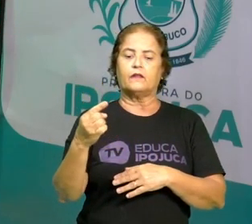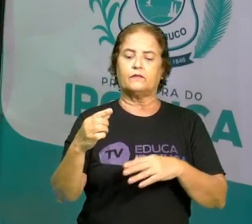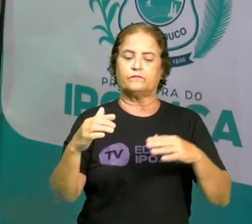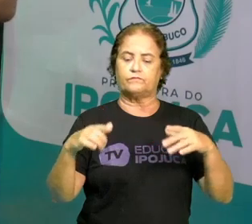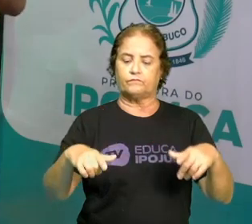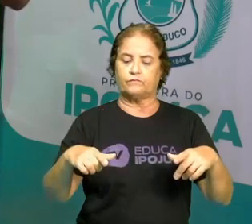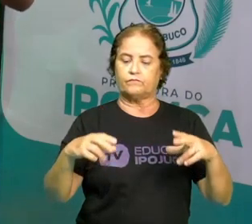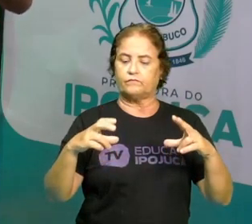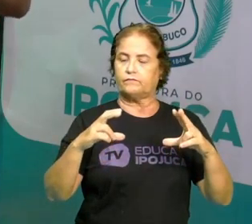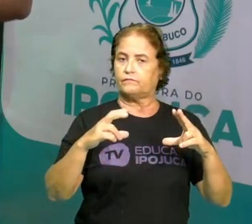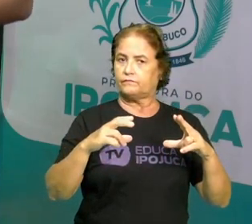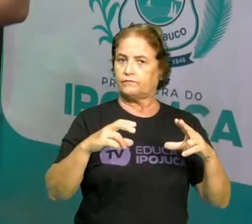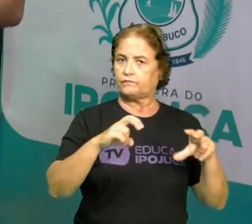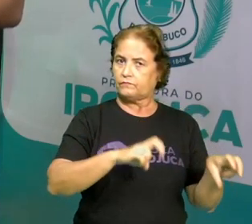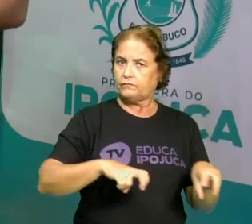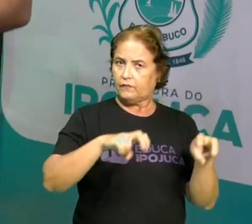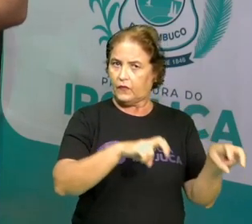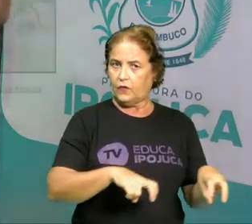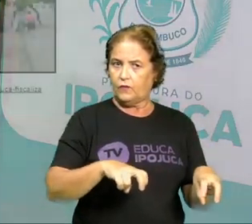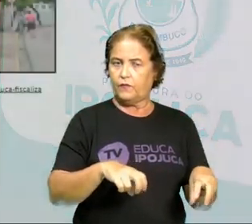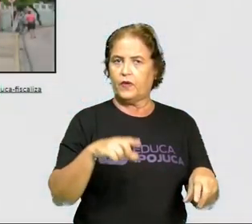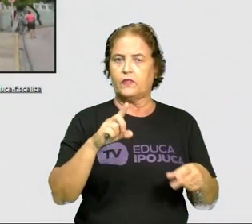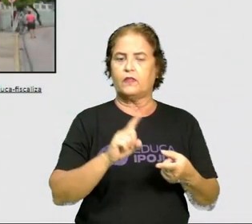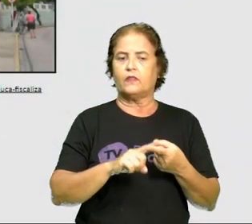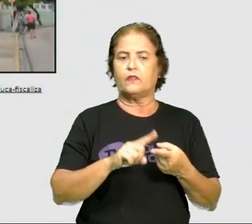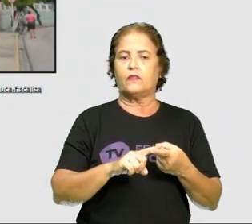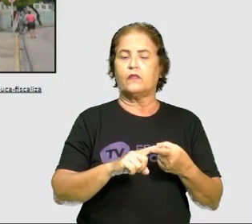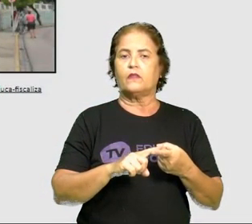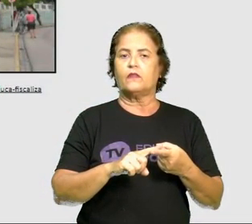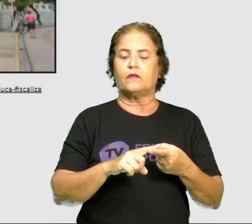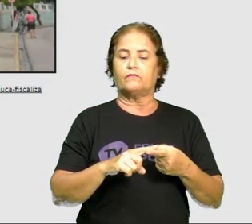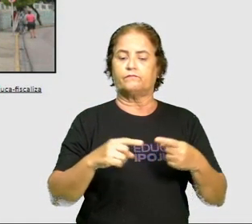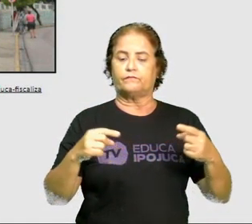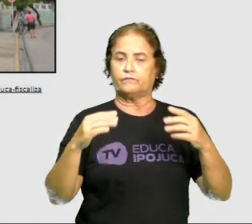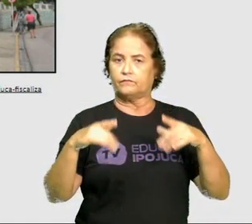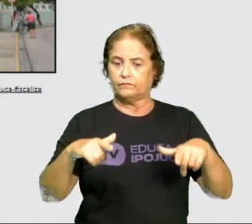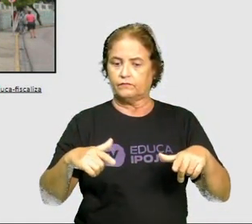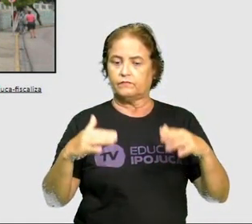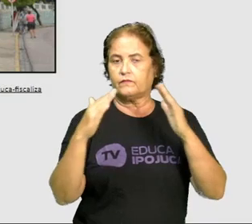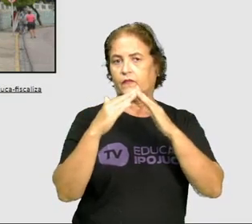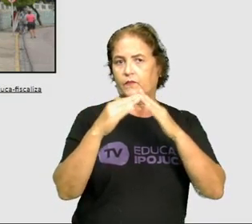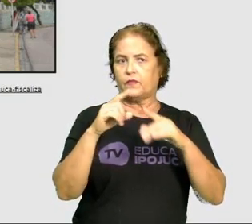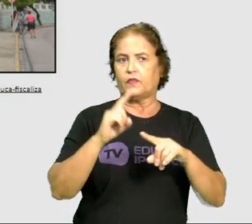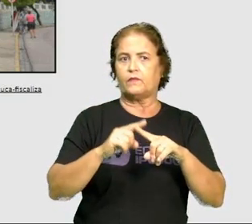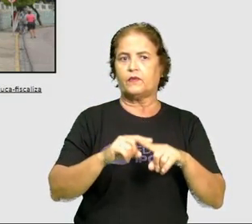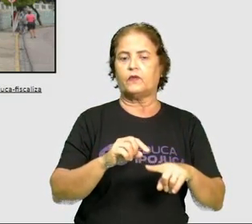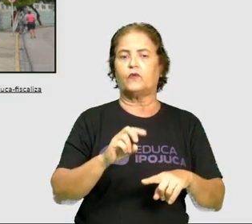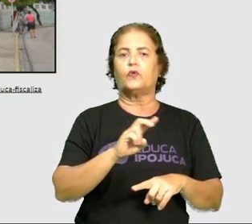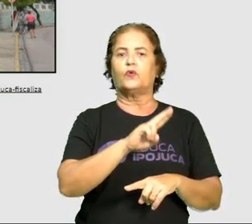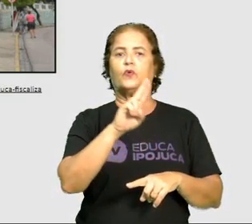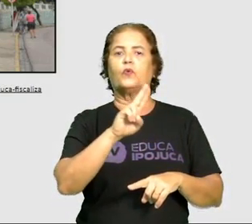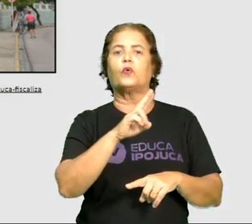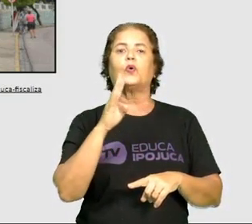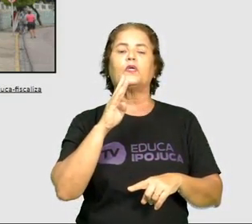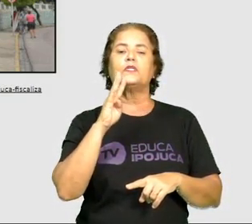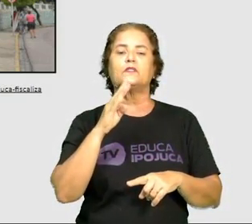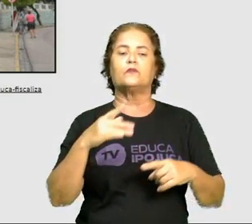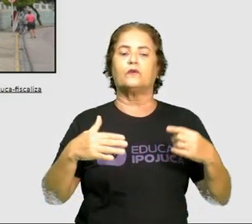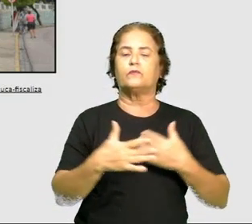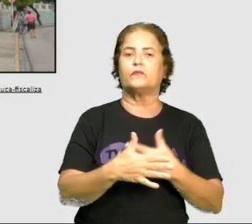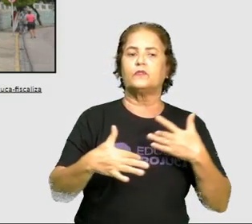também chamada de cidade, são áreas municipais que passaram pelo processo de urbanização. O que seria esse